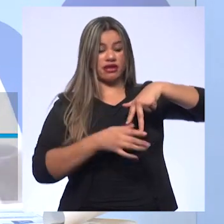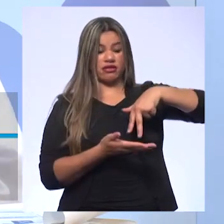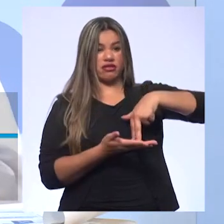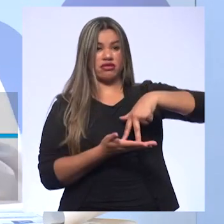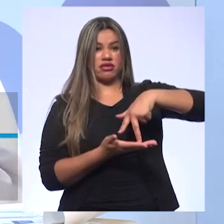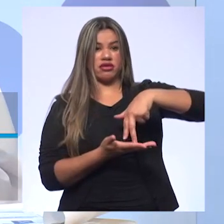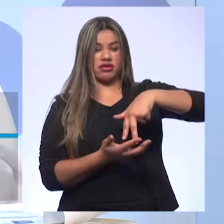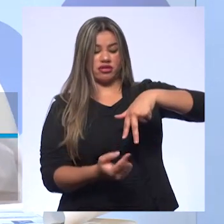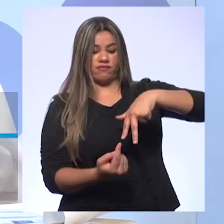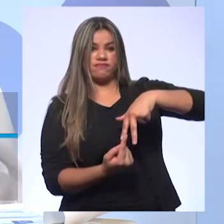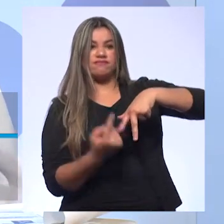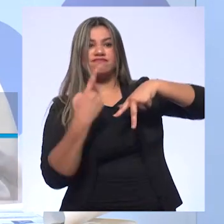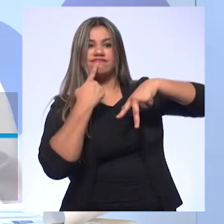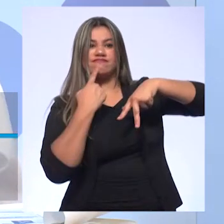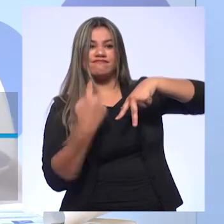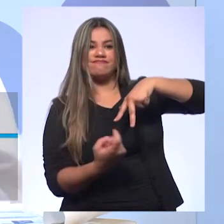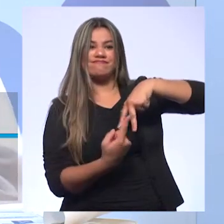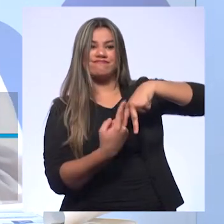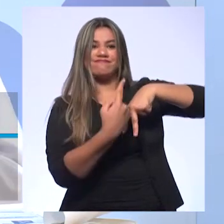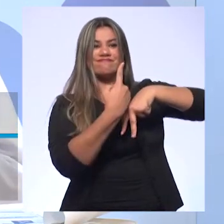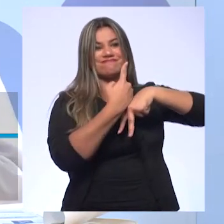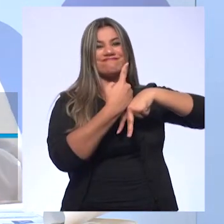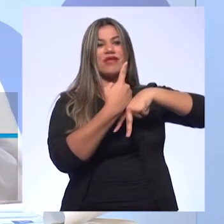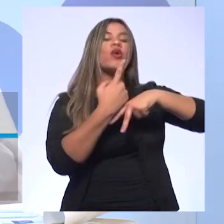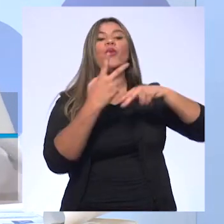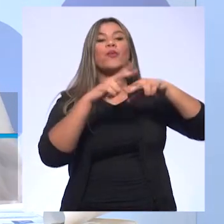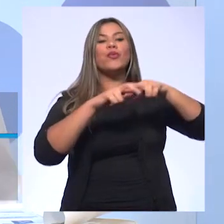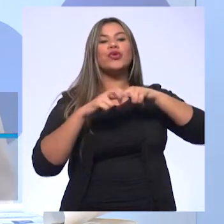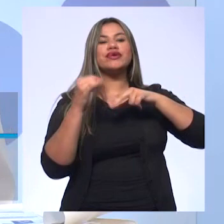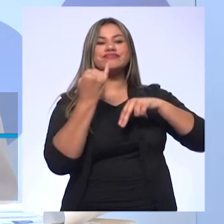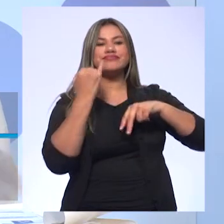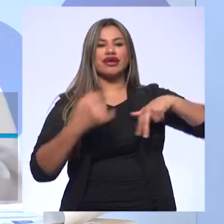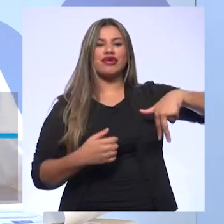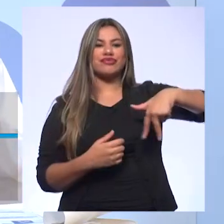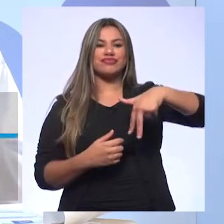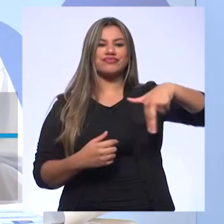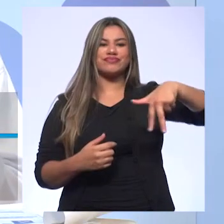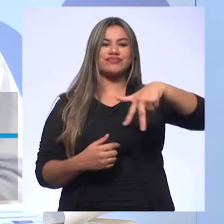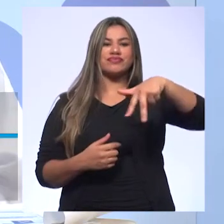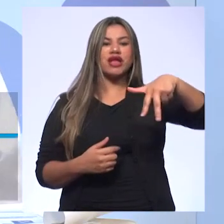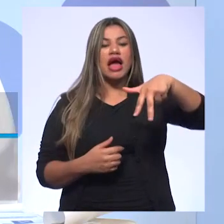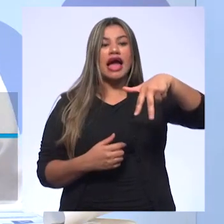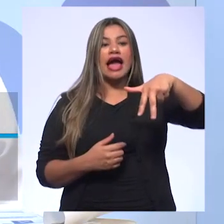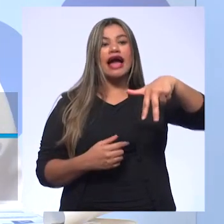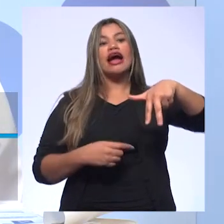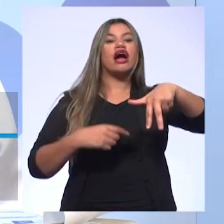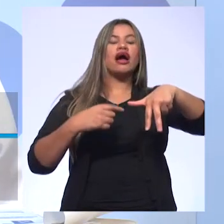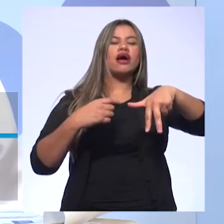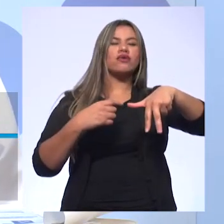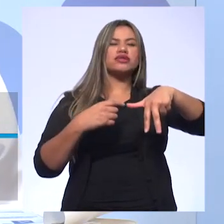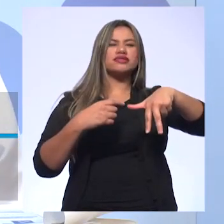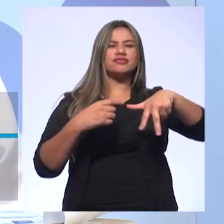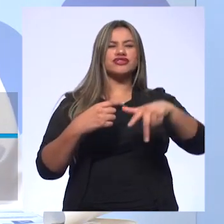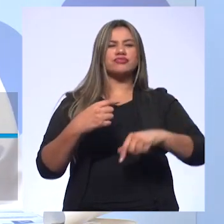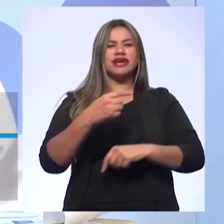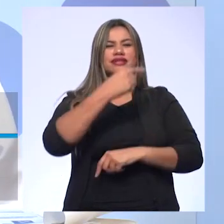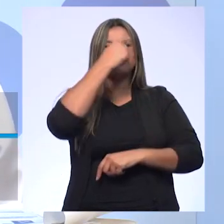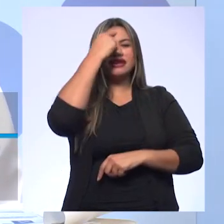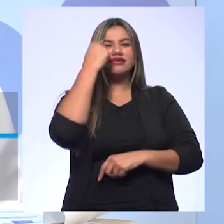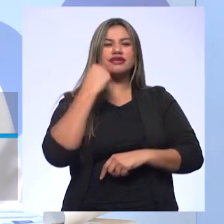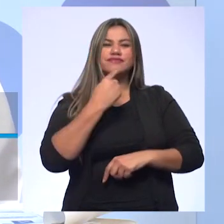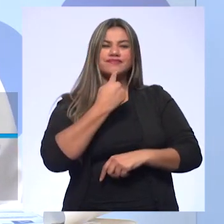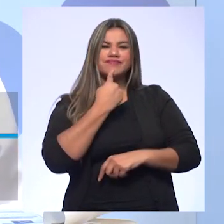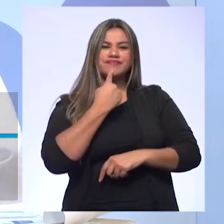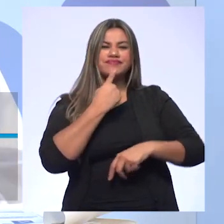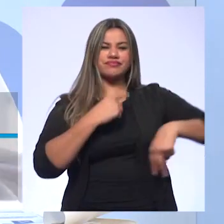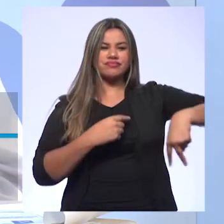que meia hora de caminhada equivale a 12 horas de pressão controlada, ou a 8 horas de pressão controlada, se não me engano. Então, assim, olha a